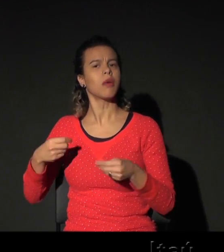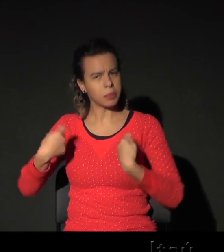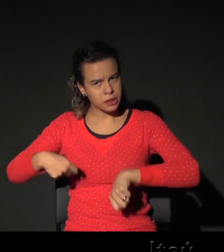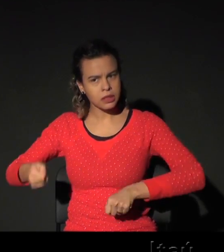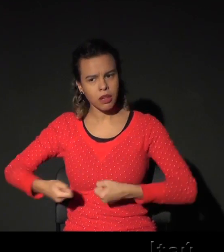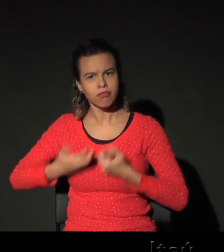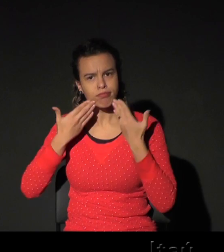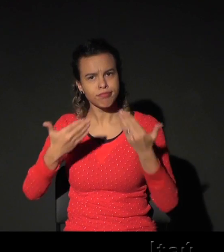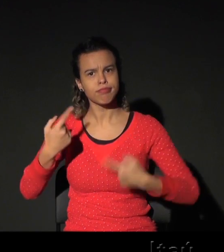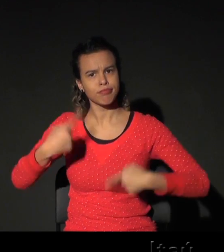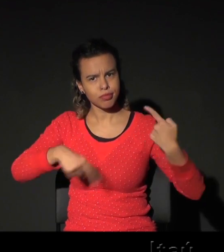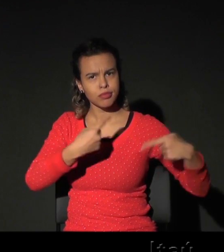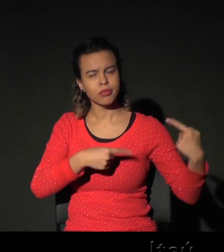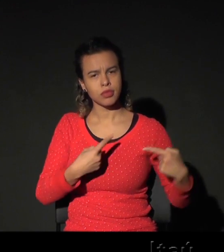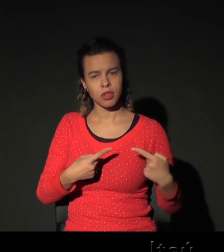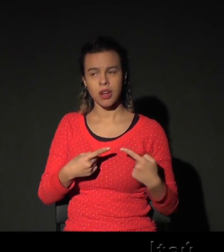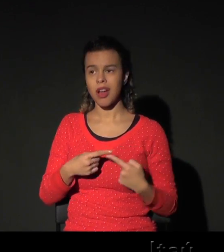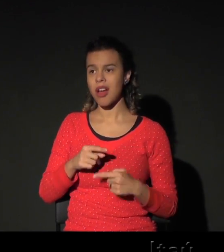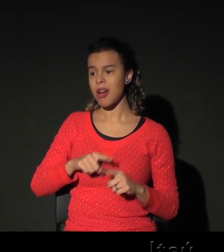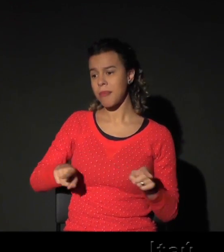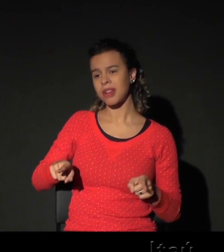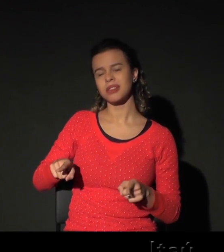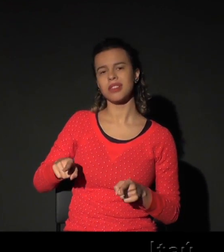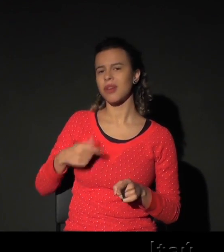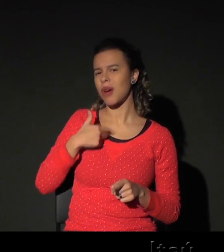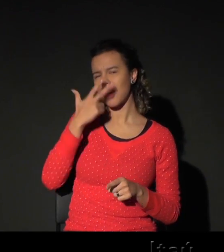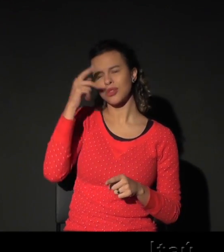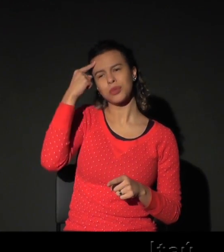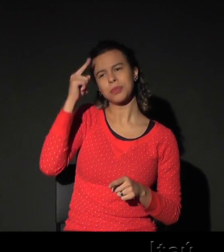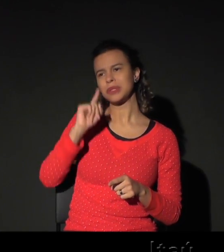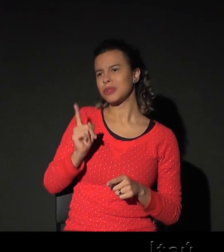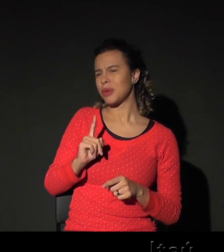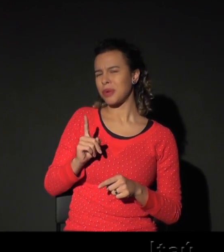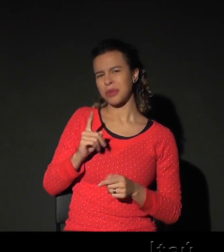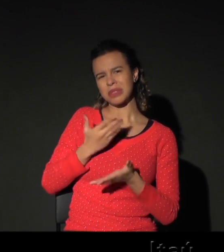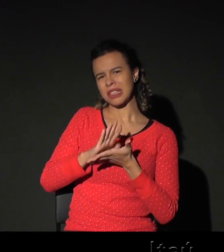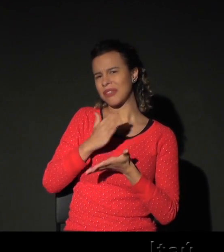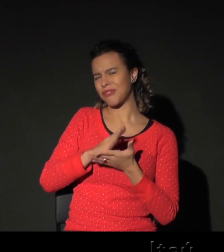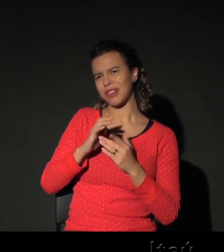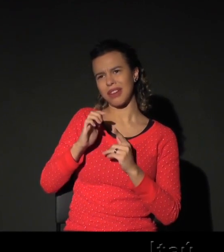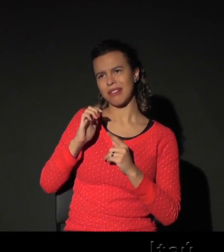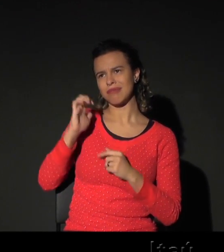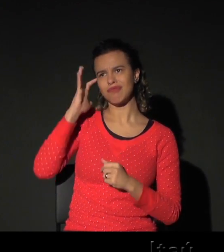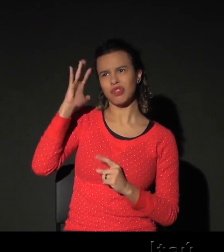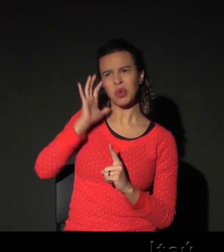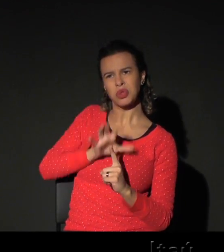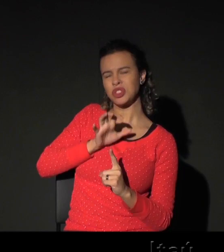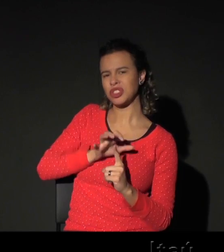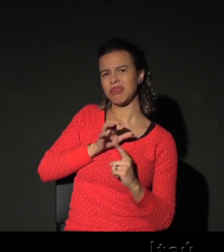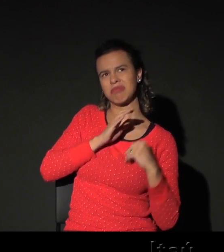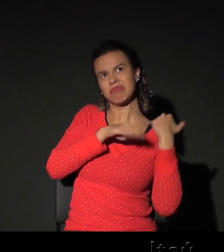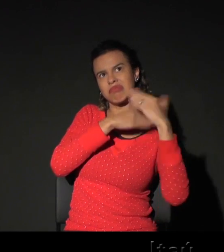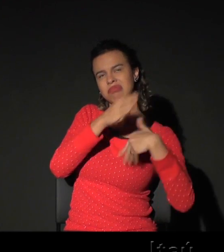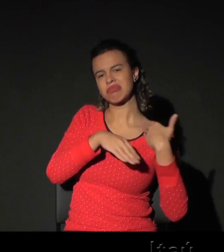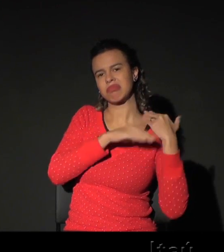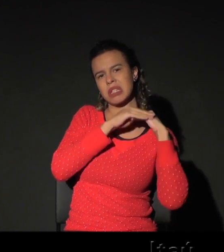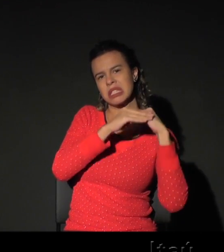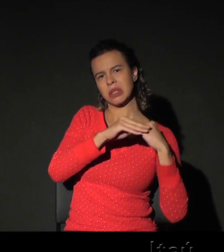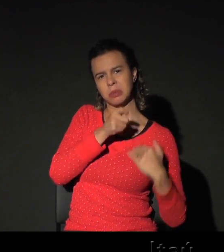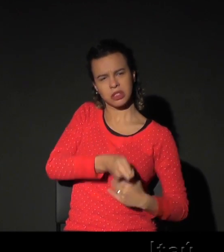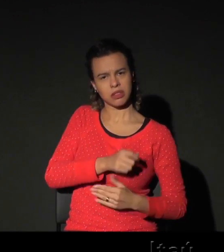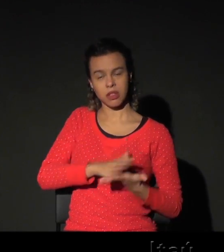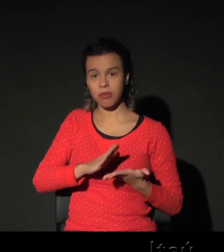pelo pelo campo do ah ah mas não tem porque a gente não pensou não porque a ausência também é ideológica o quanto que a ausência e o